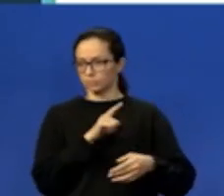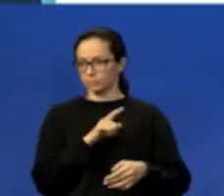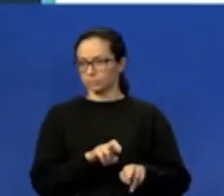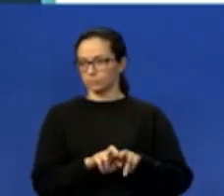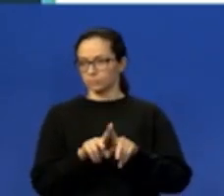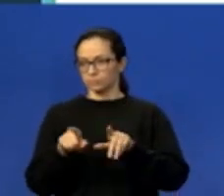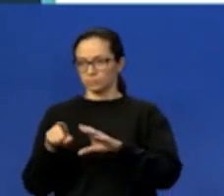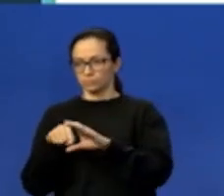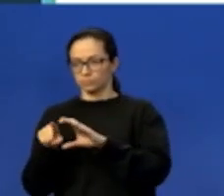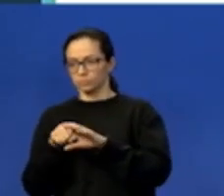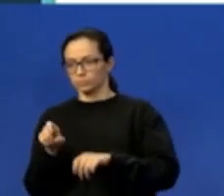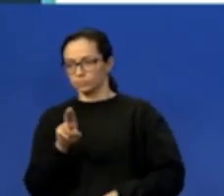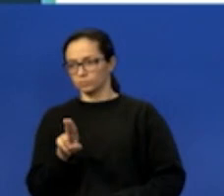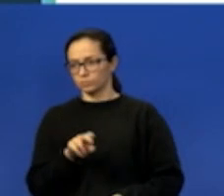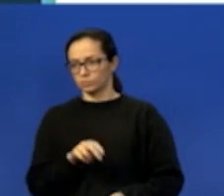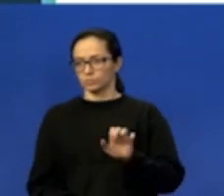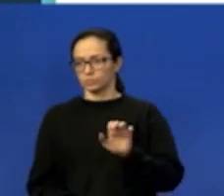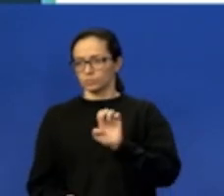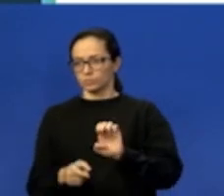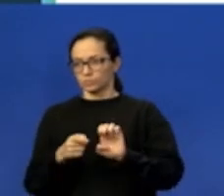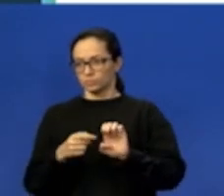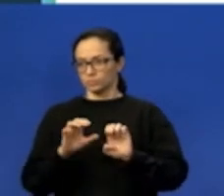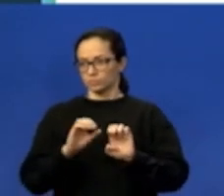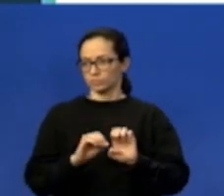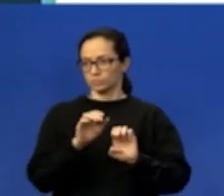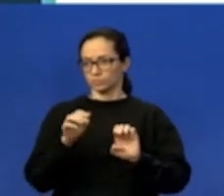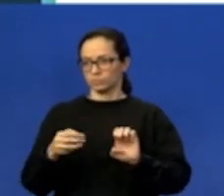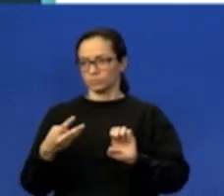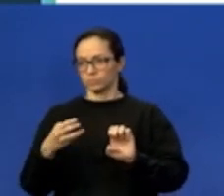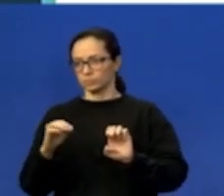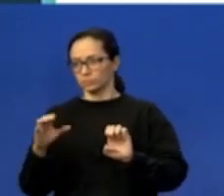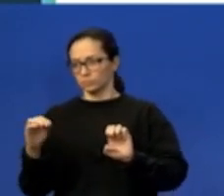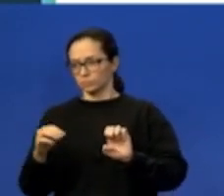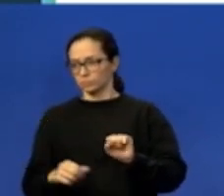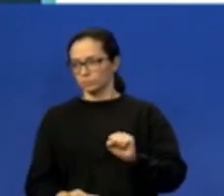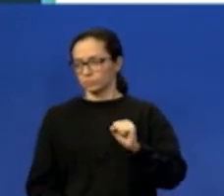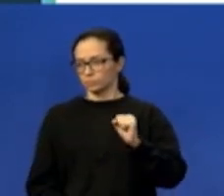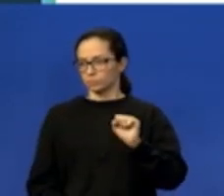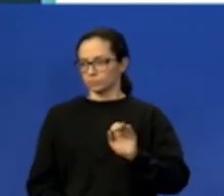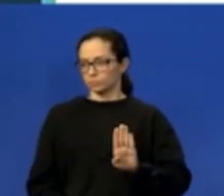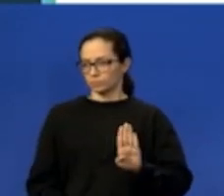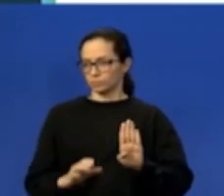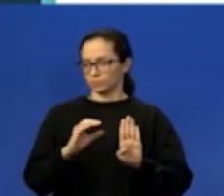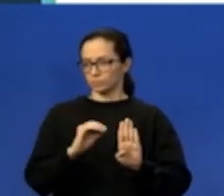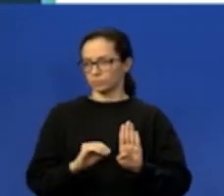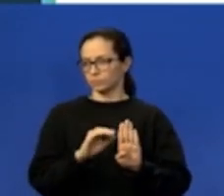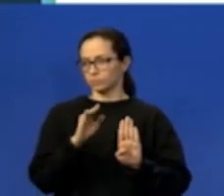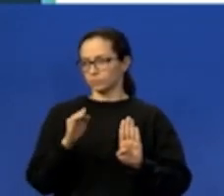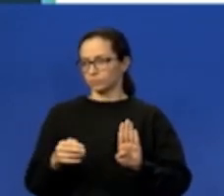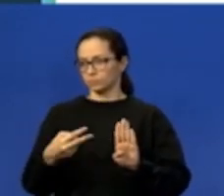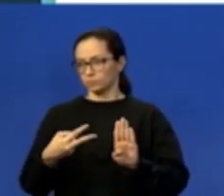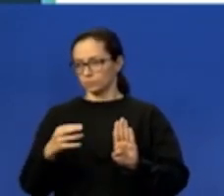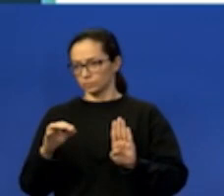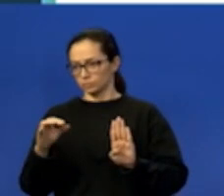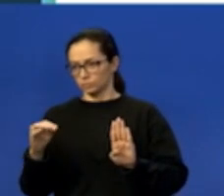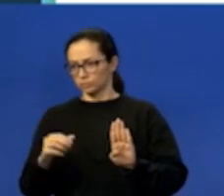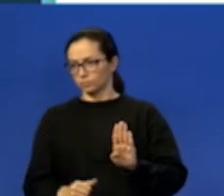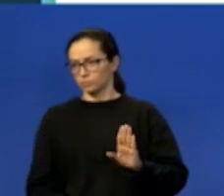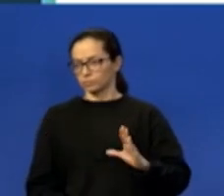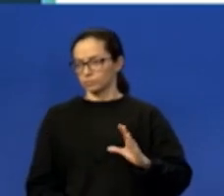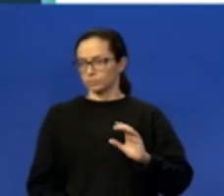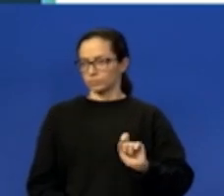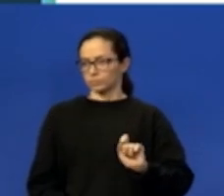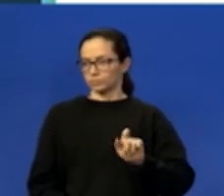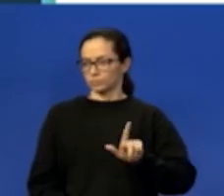outras células, que seriam os eosinófilos, que variam entre 100 a 300. Os basófilos, em torno de 100 a